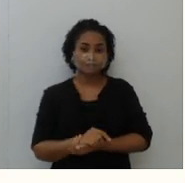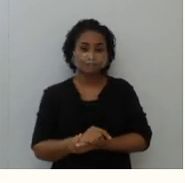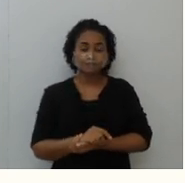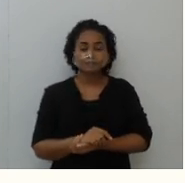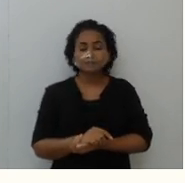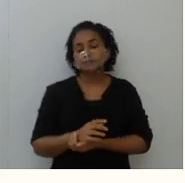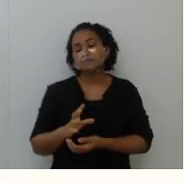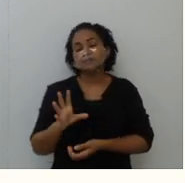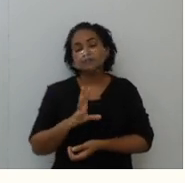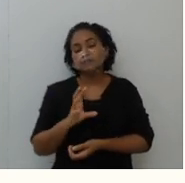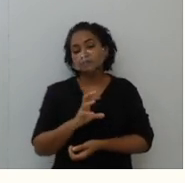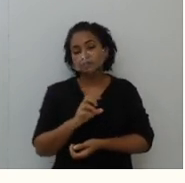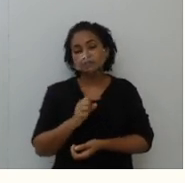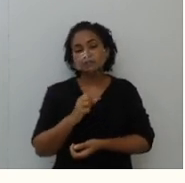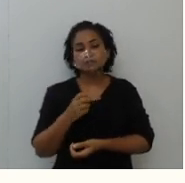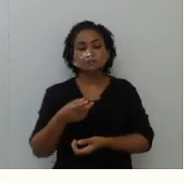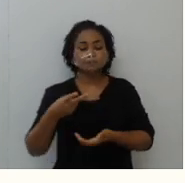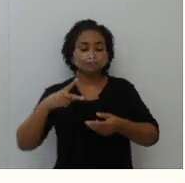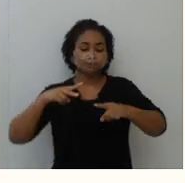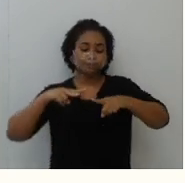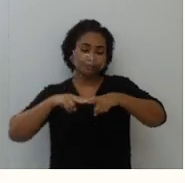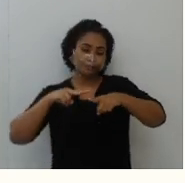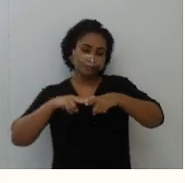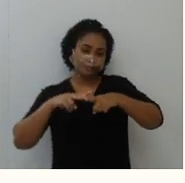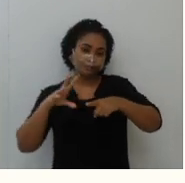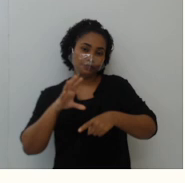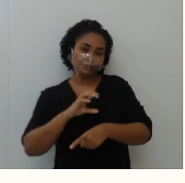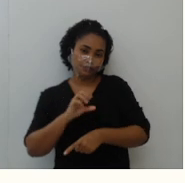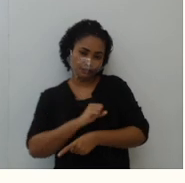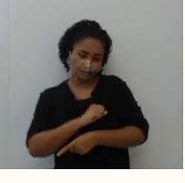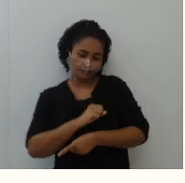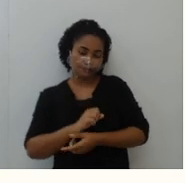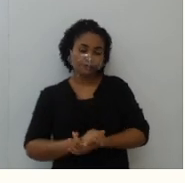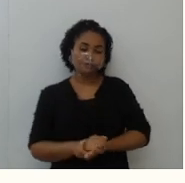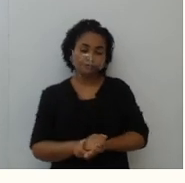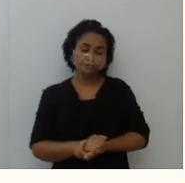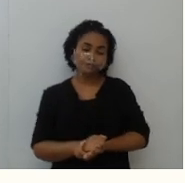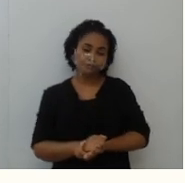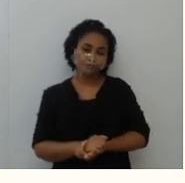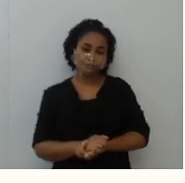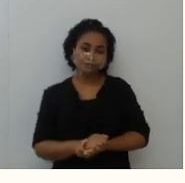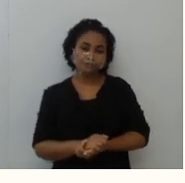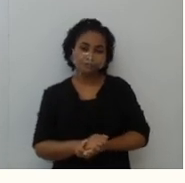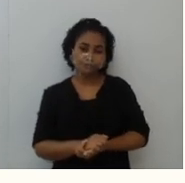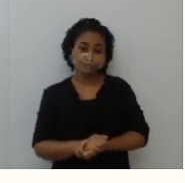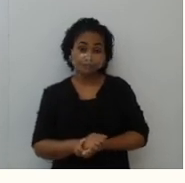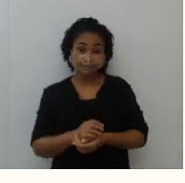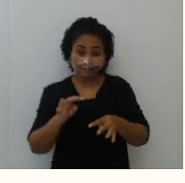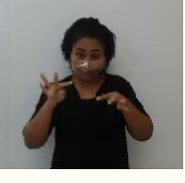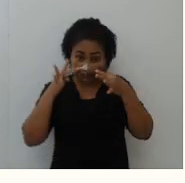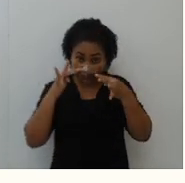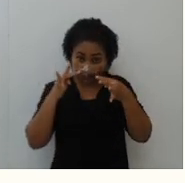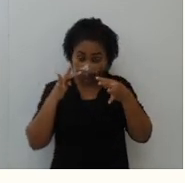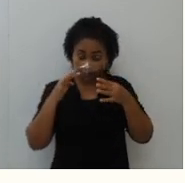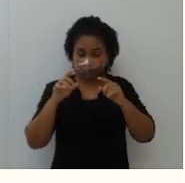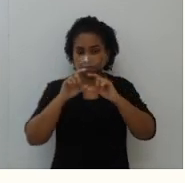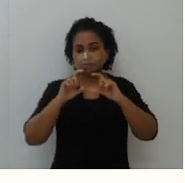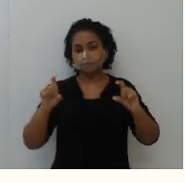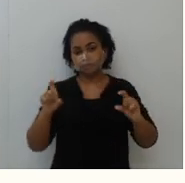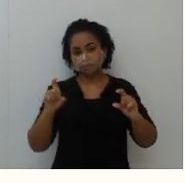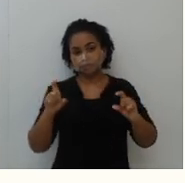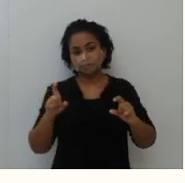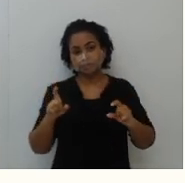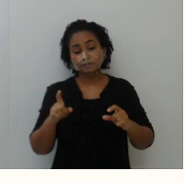pizza? Yes, I do. Certo? Você gosta de pizza? Sim, eu gosto. Prestem atenção. Você perguntou com